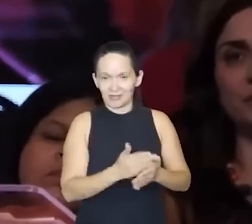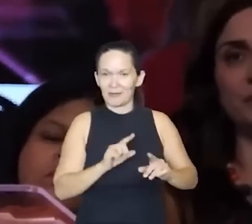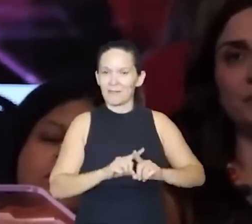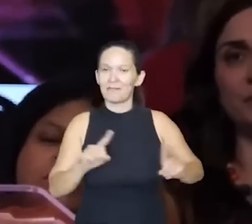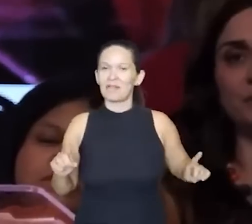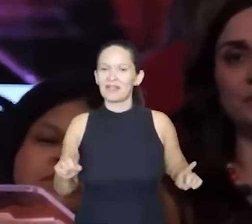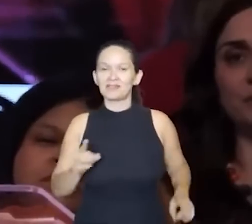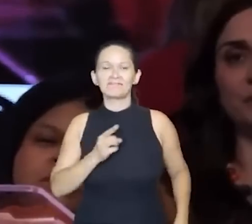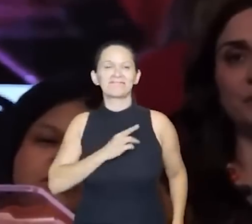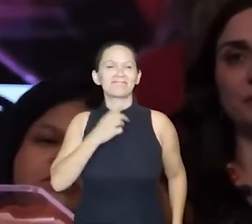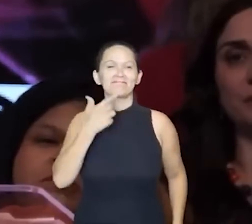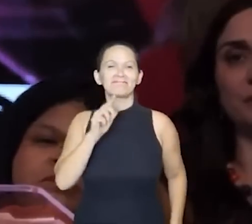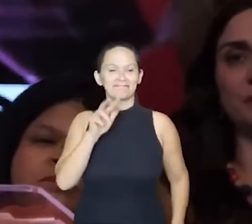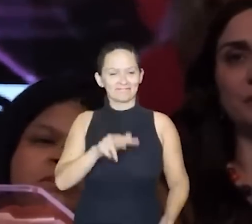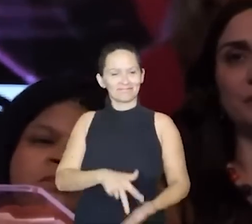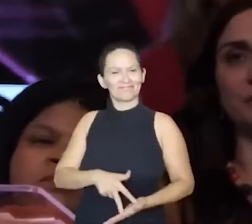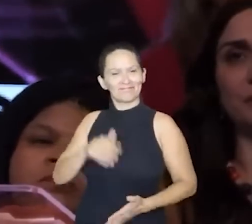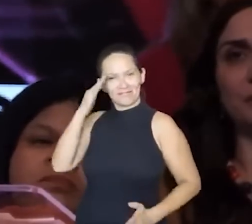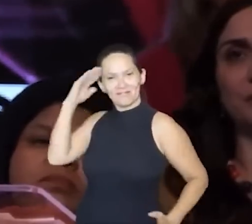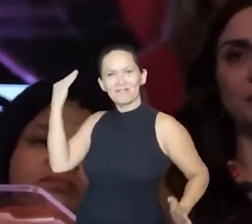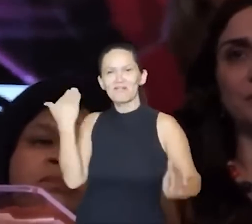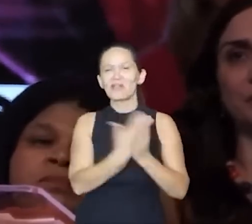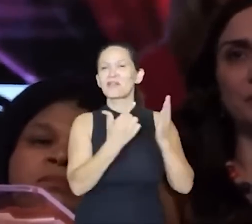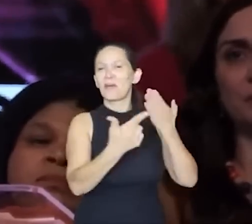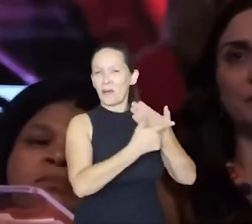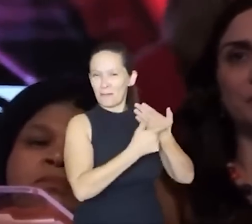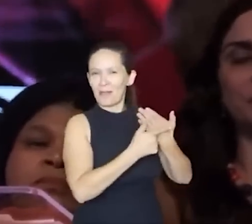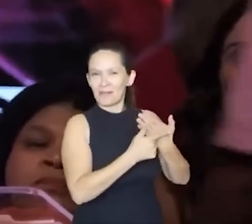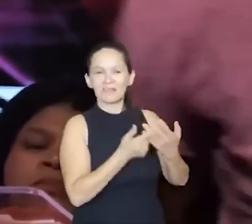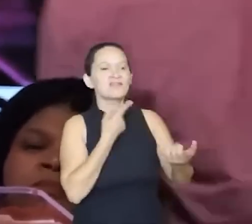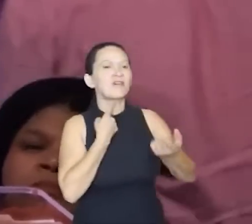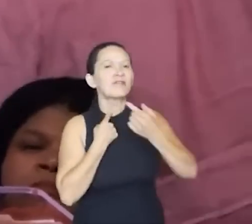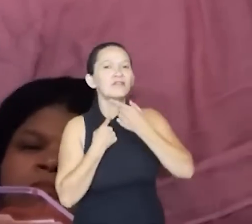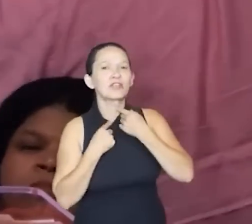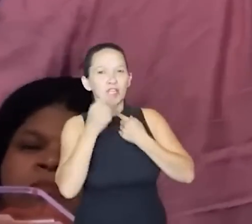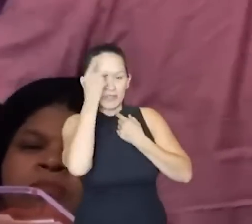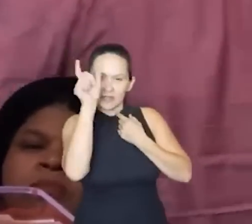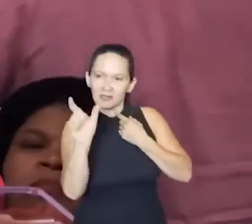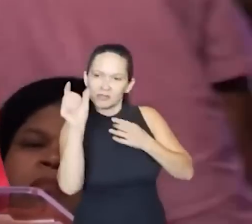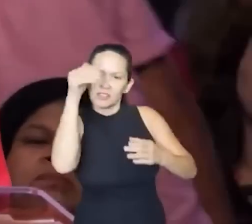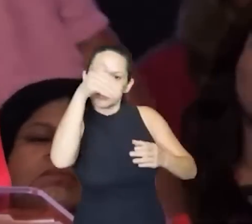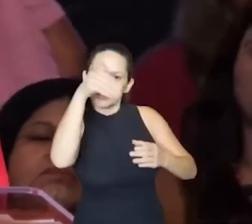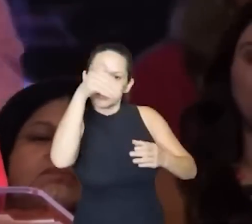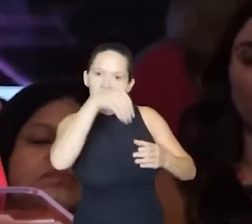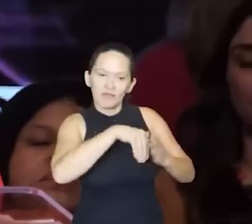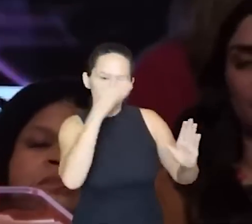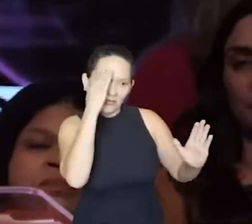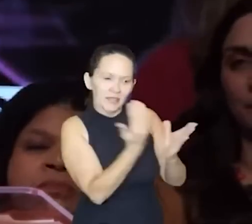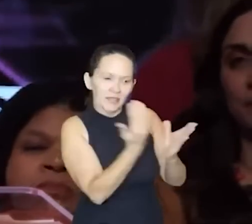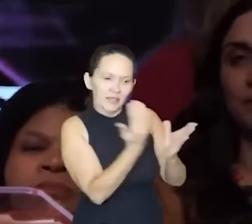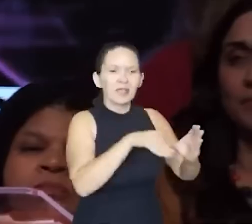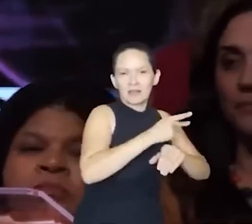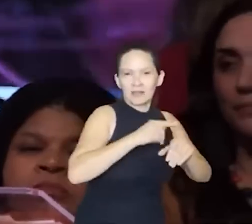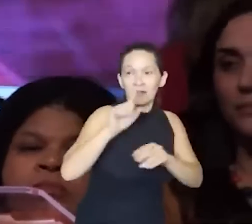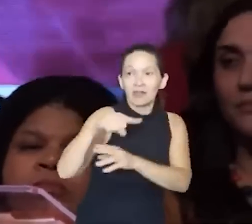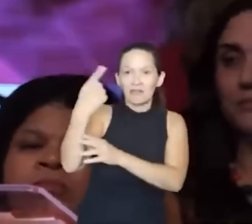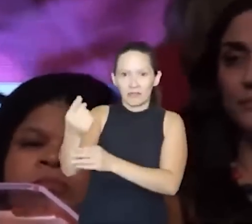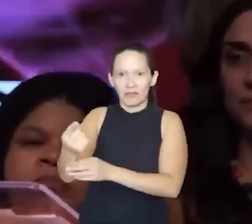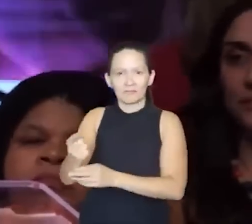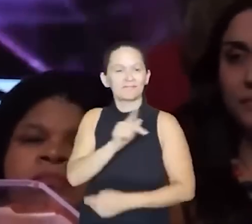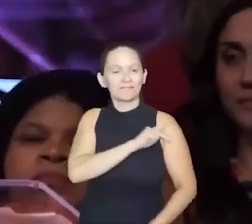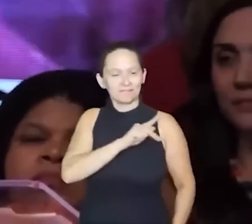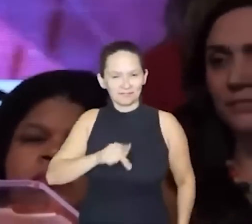seu dever. Reconhecida a vontade das urnas, dentro e fora do país, com o presidente já governando,